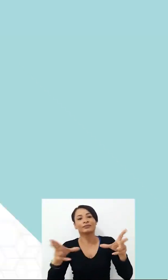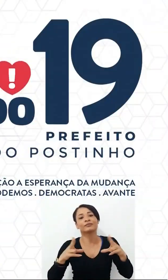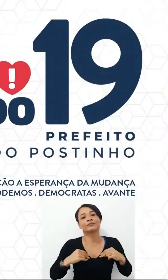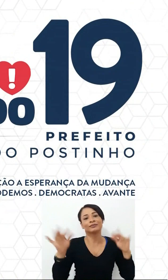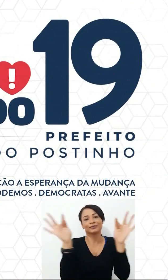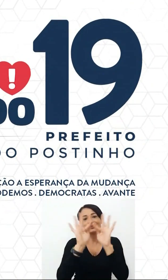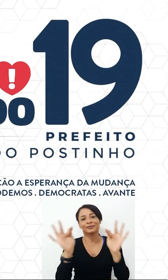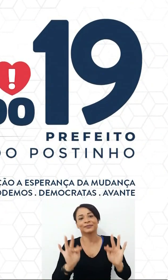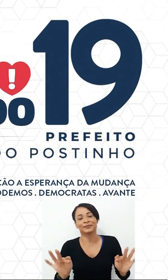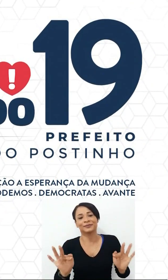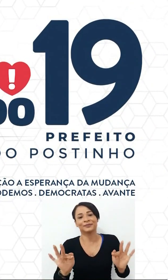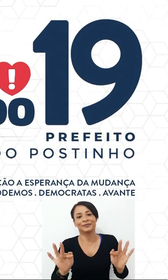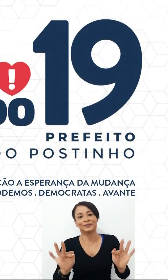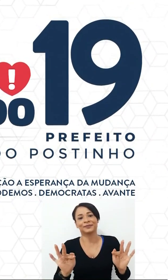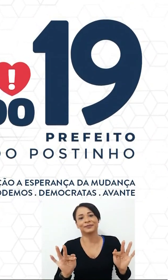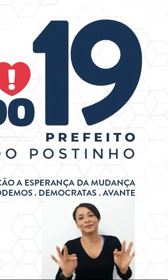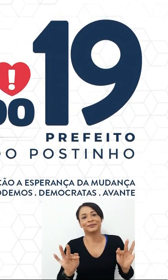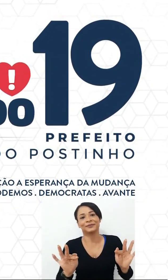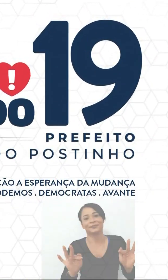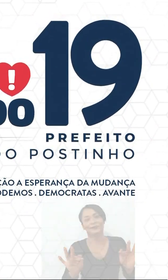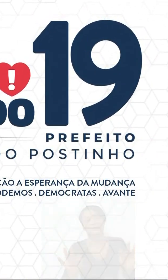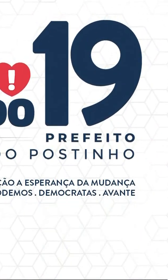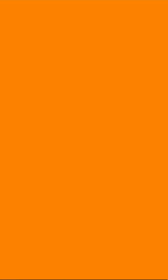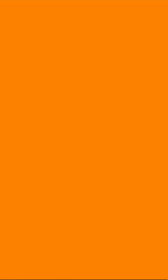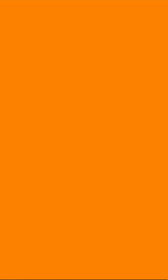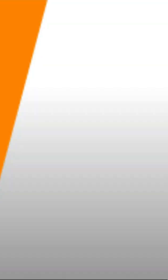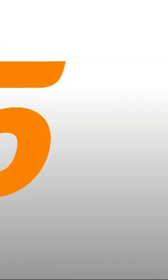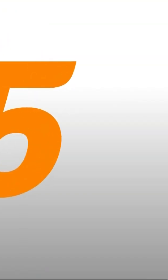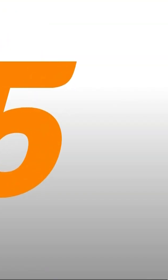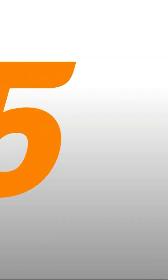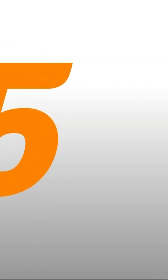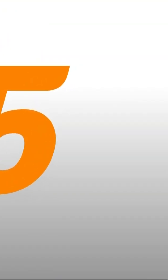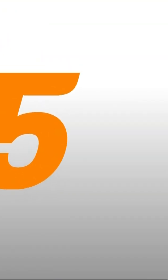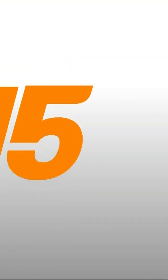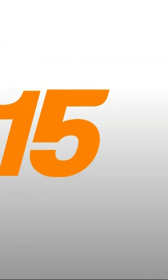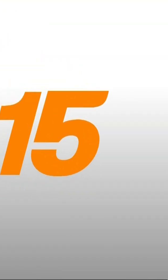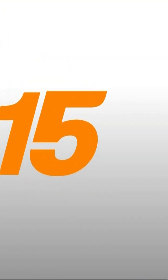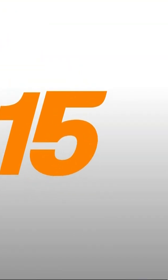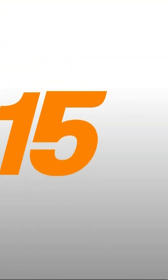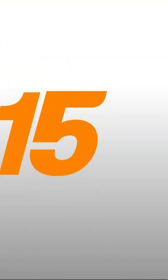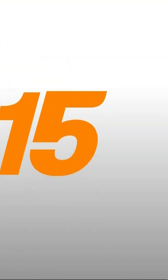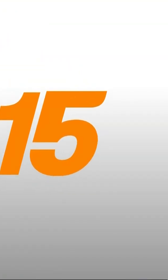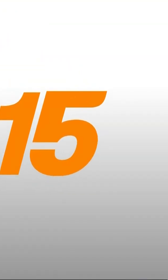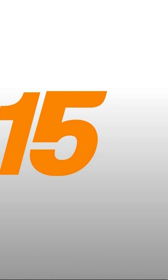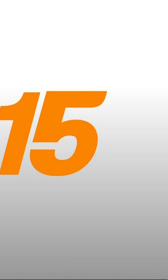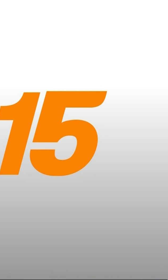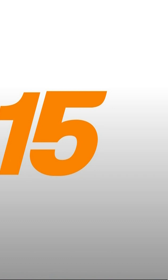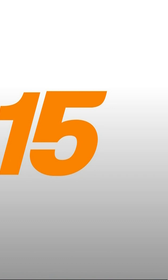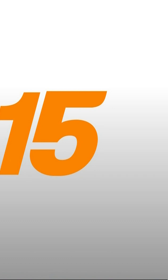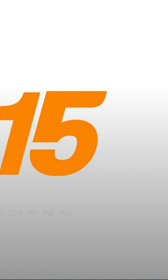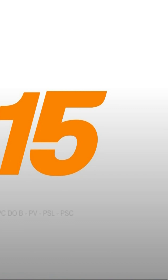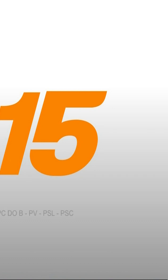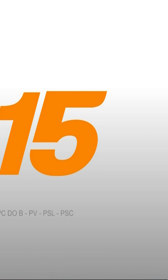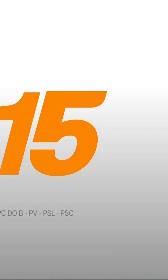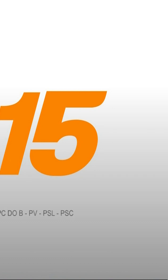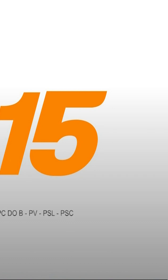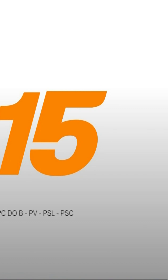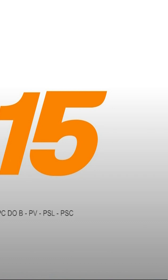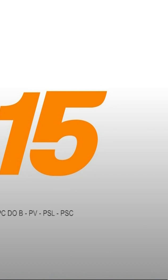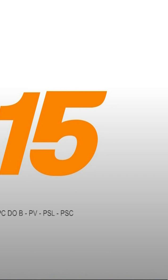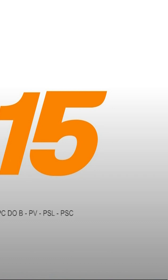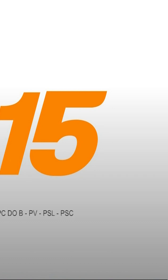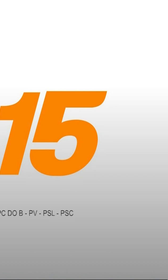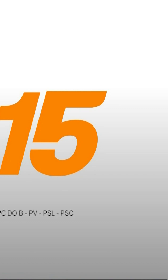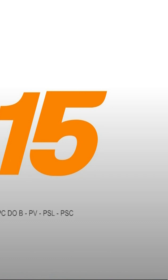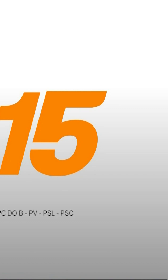quis. Meu povo merece ser feliz. Começa agora o programa de Pedro Gouveia, prefeito.